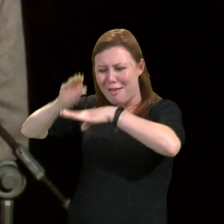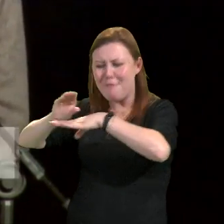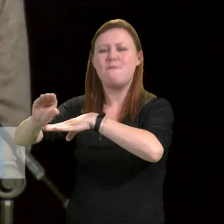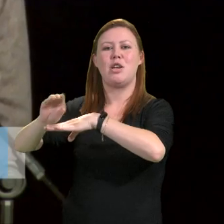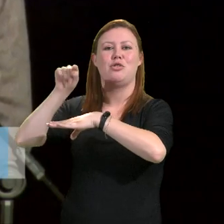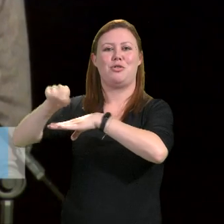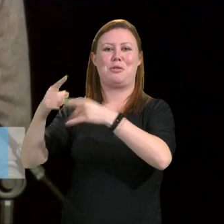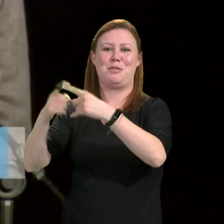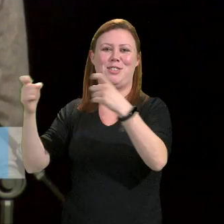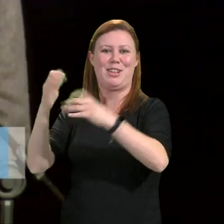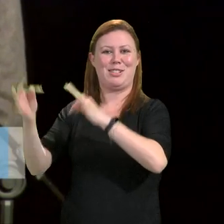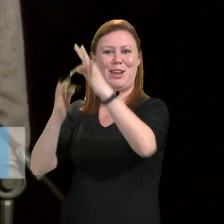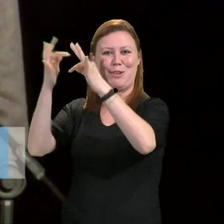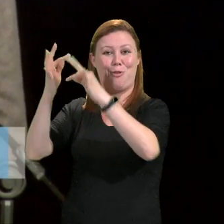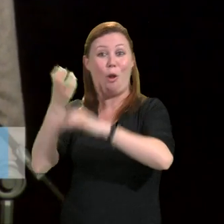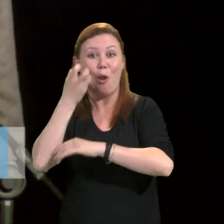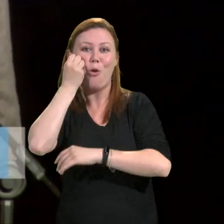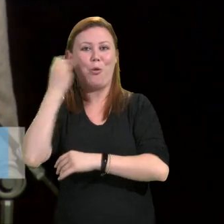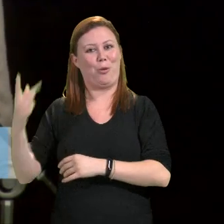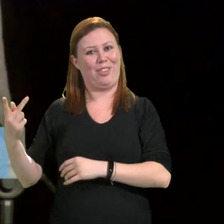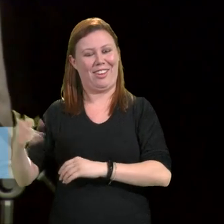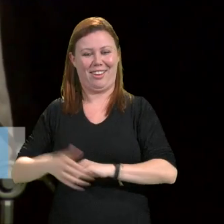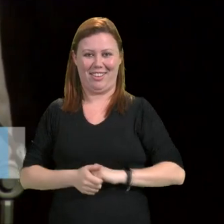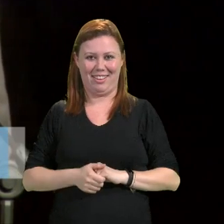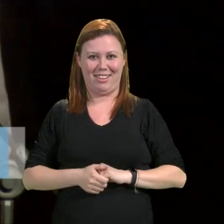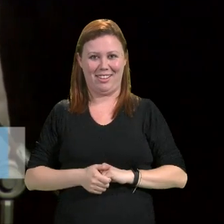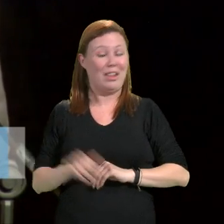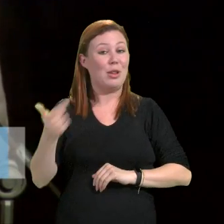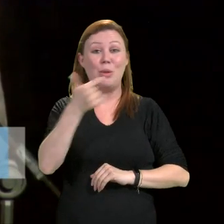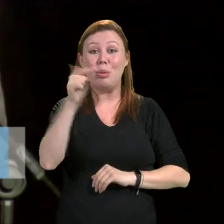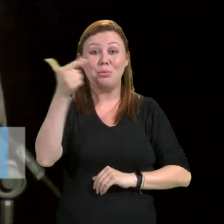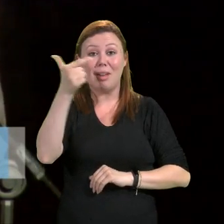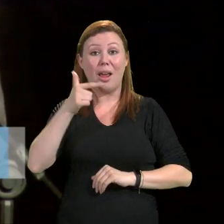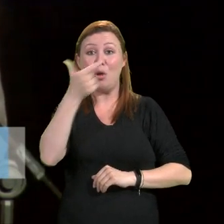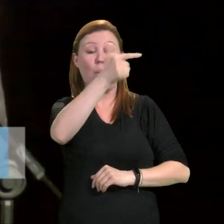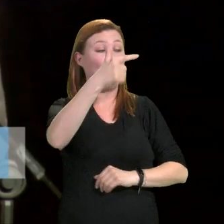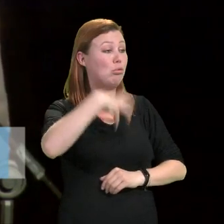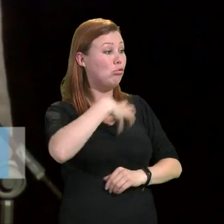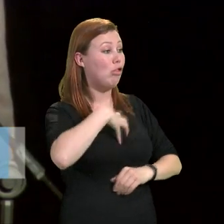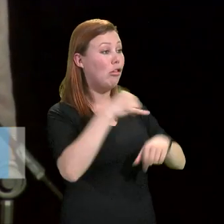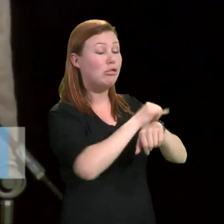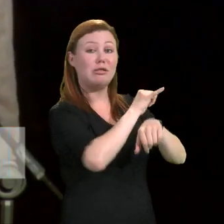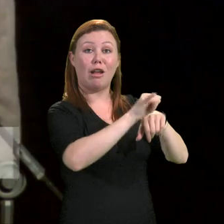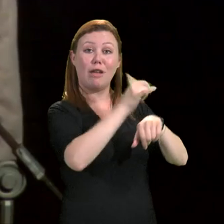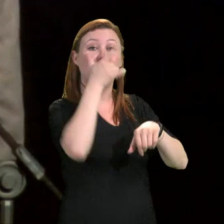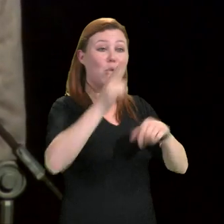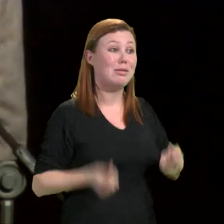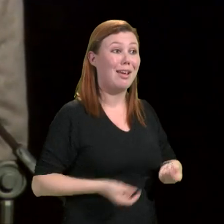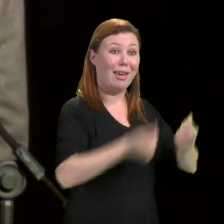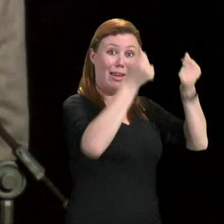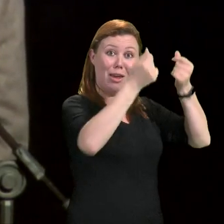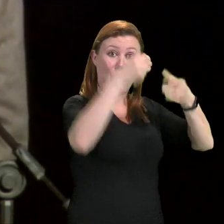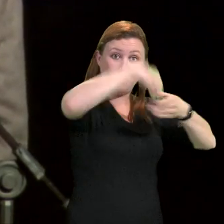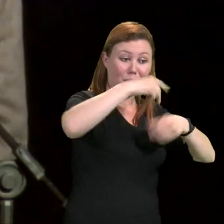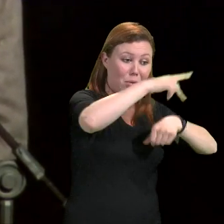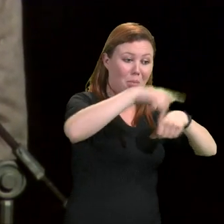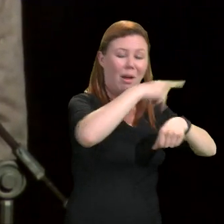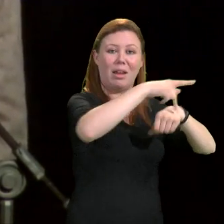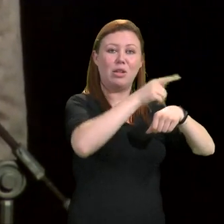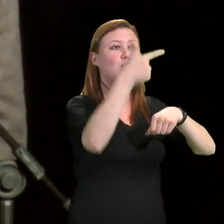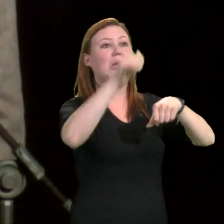Não há outro caminho para a riqueza, para se atingir a soberania de um país